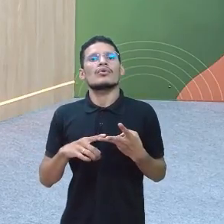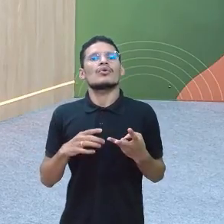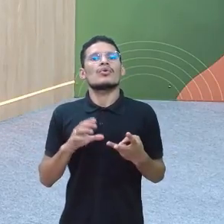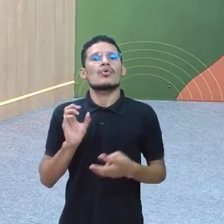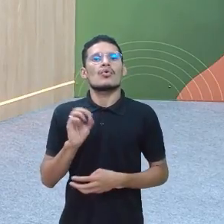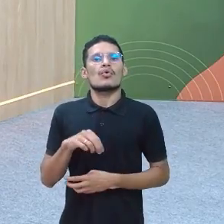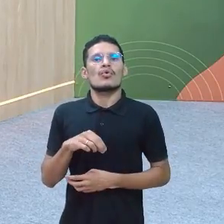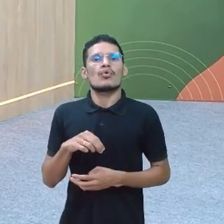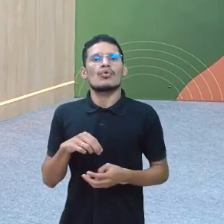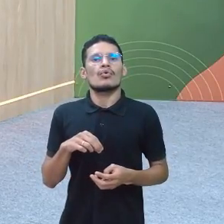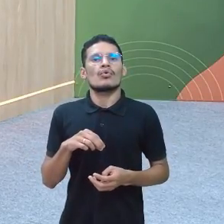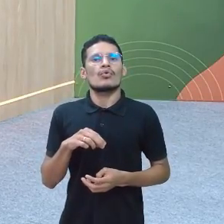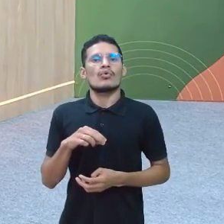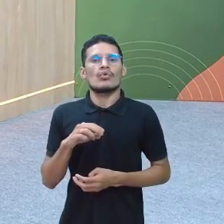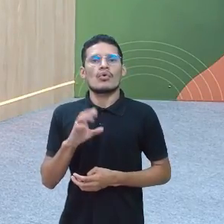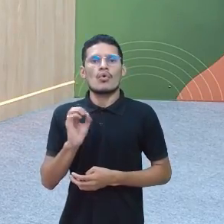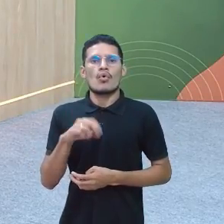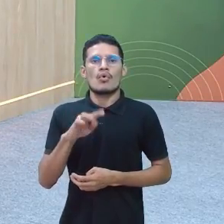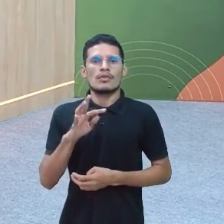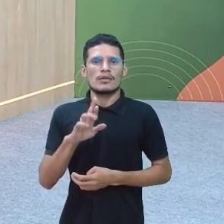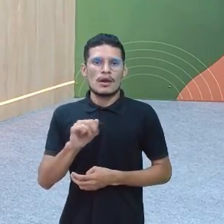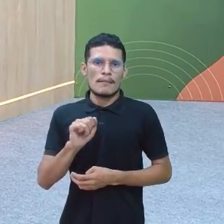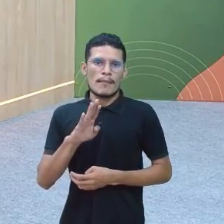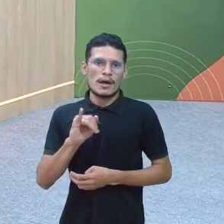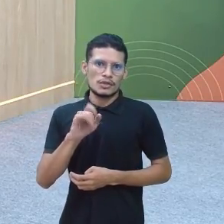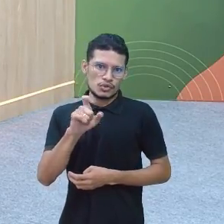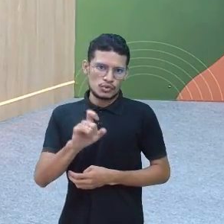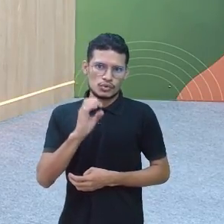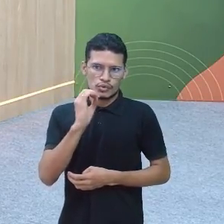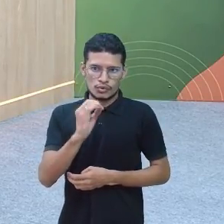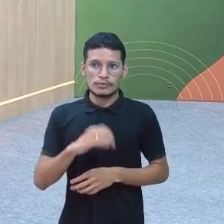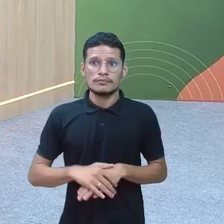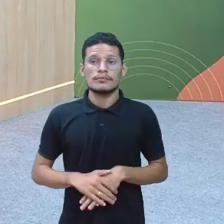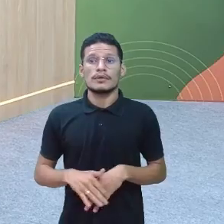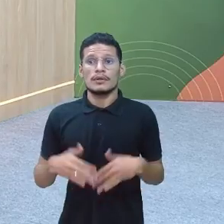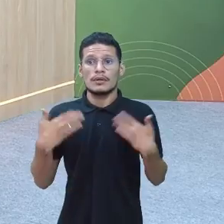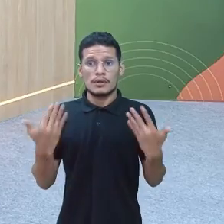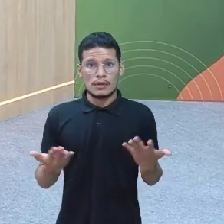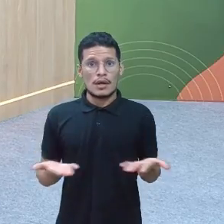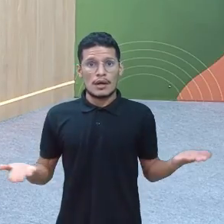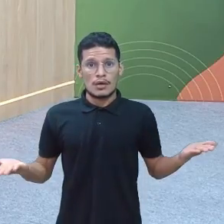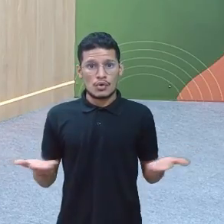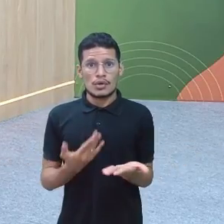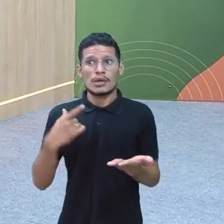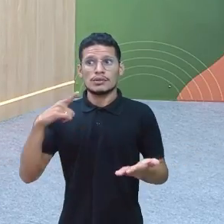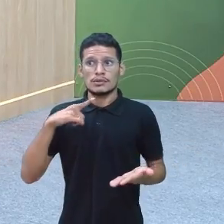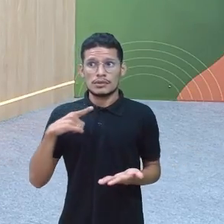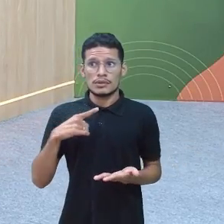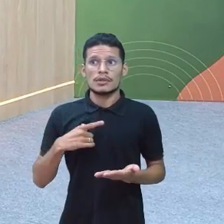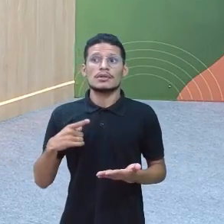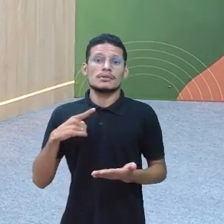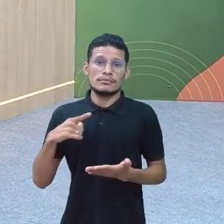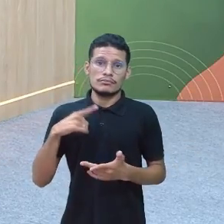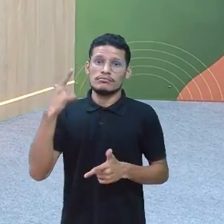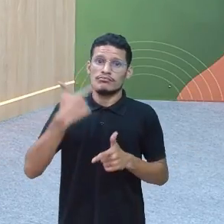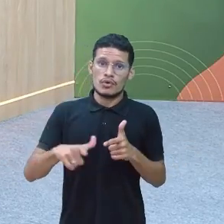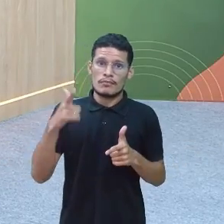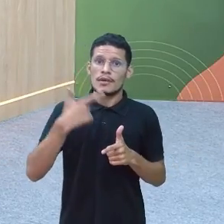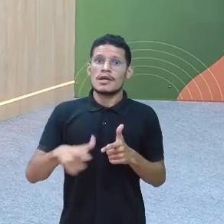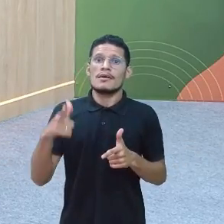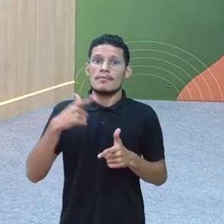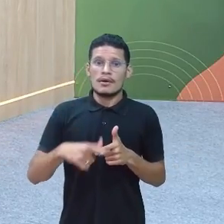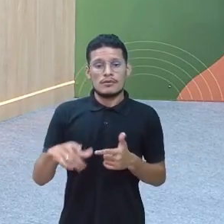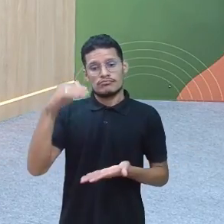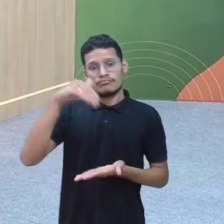contrabaixo. Tranquilo? Agora a gente vai chegar onde dá muito B.O., benção.